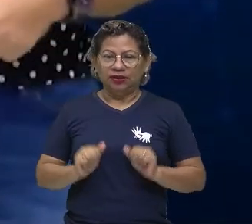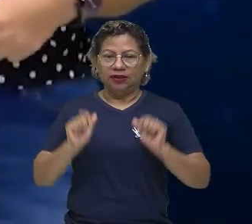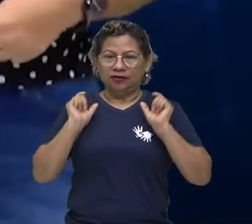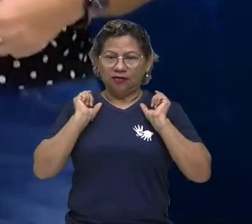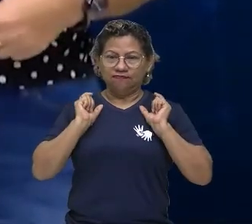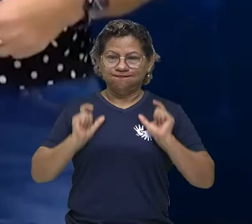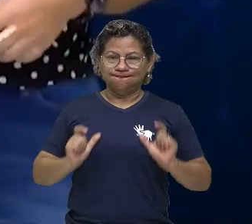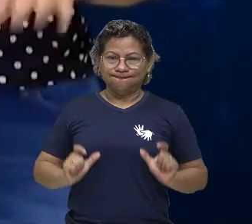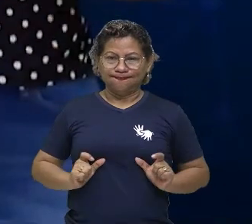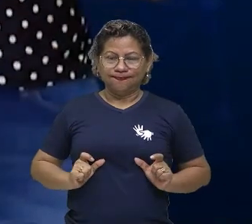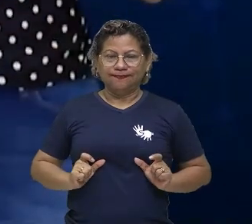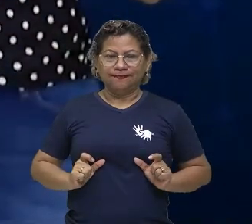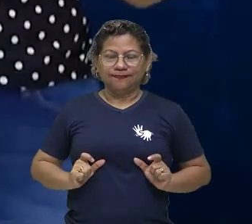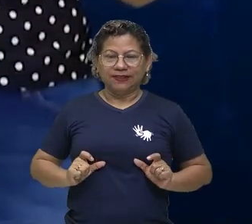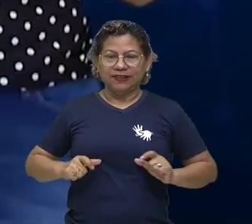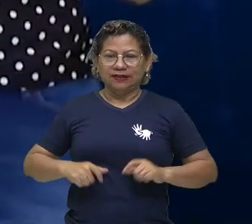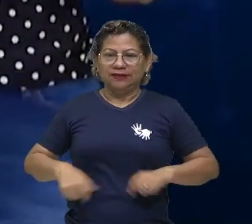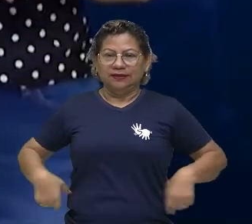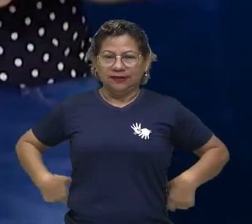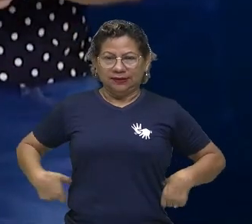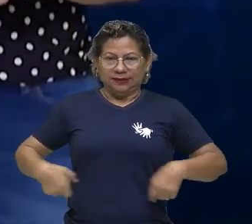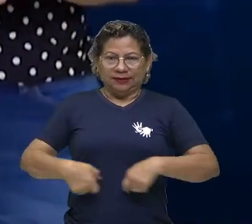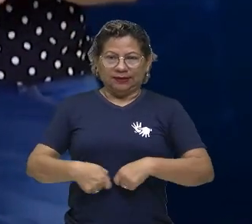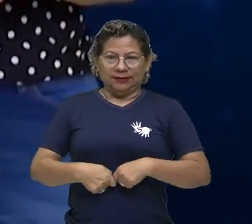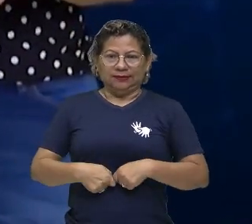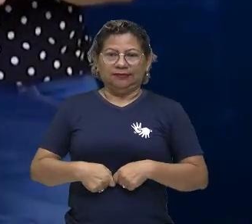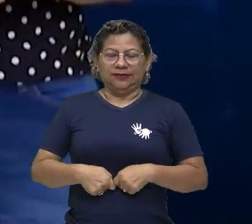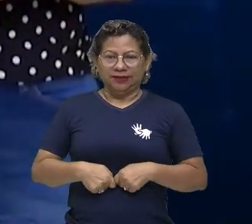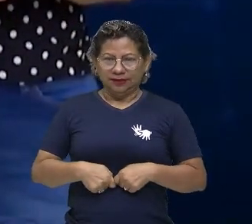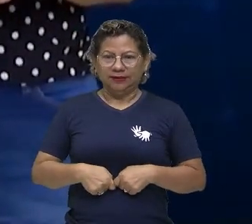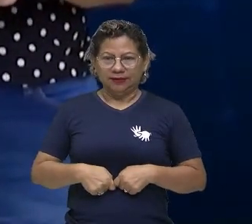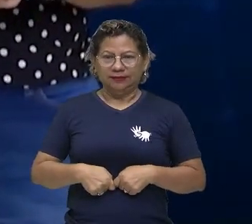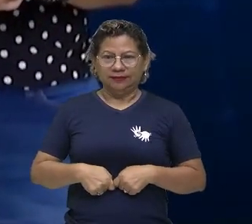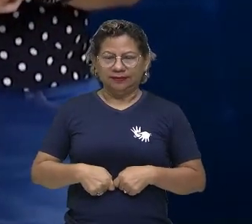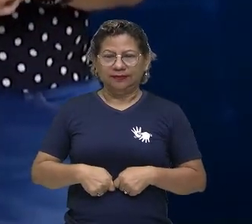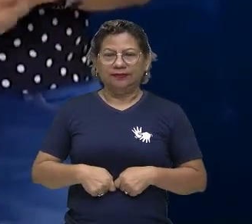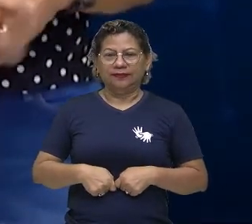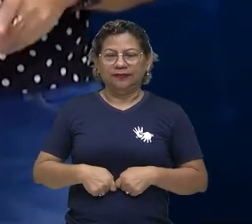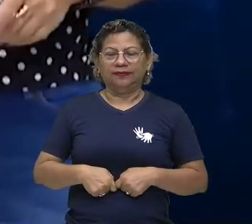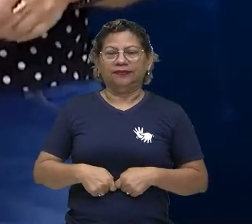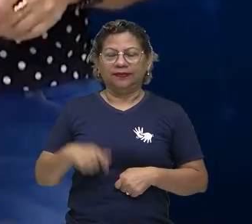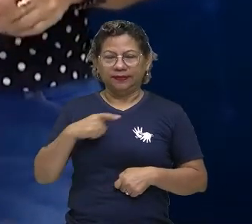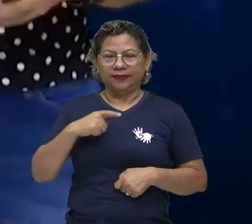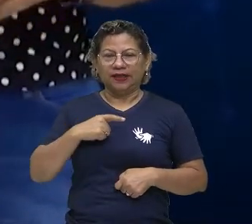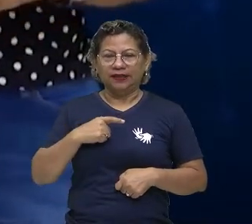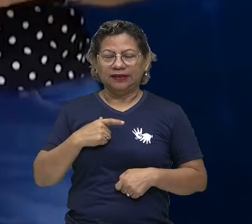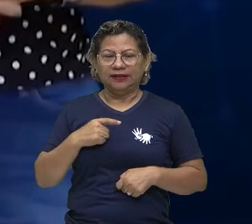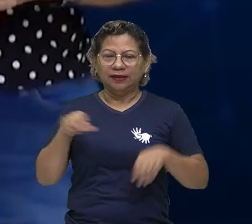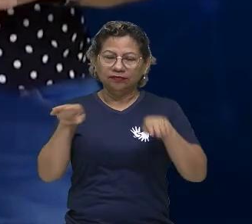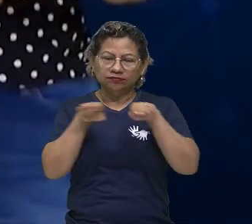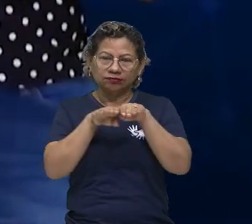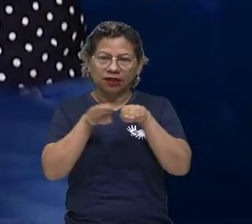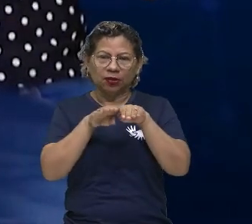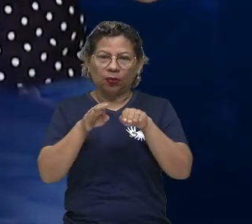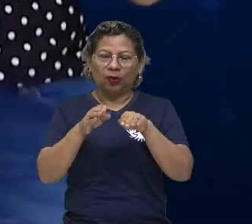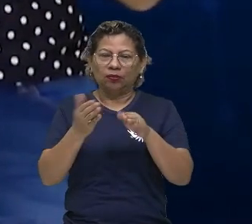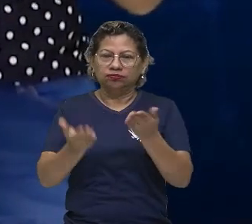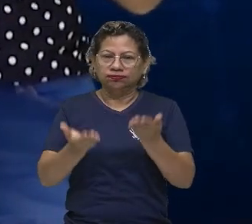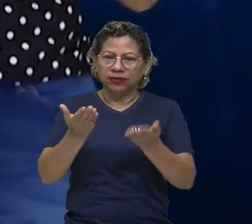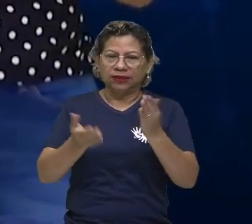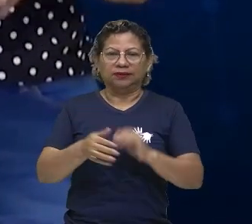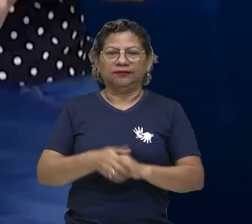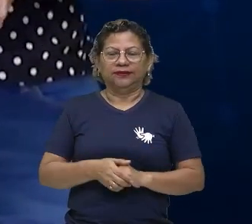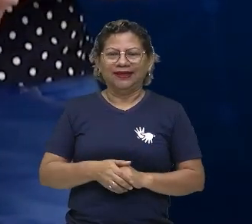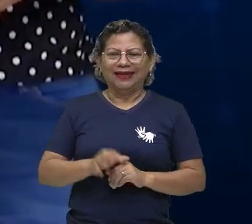maior e uma cinta que amarre a cintura distribuindo esse peso nas costas de vocês nunca o as mochilas